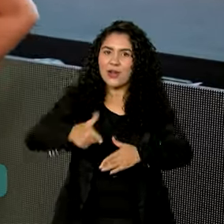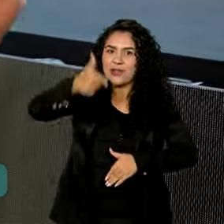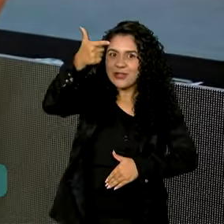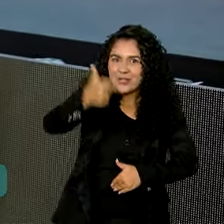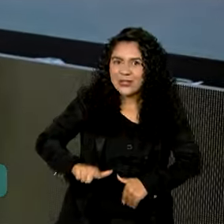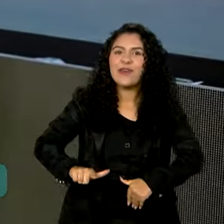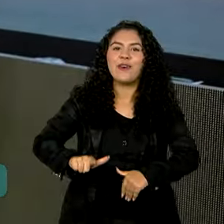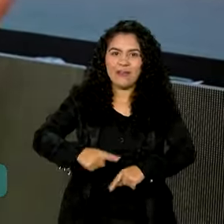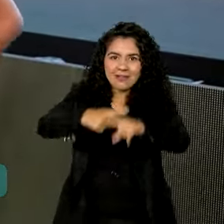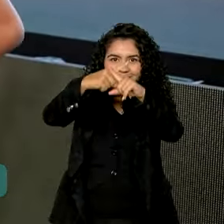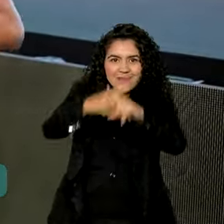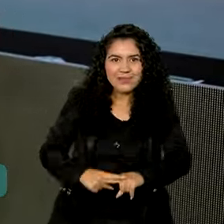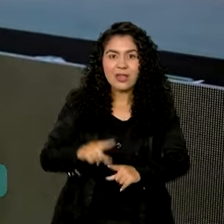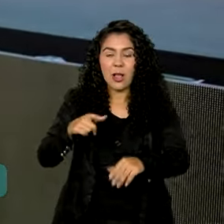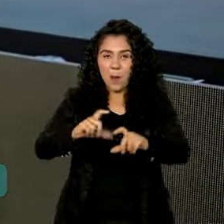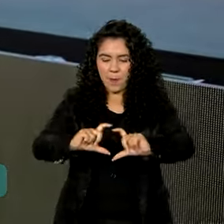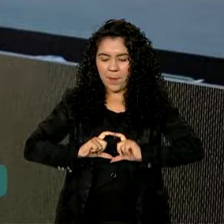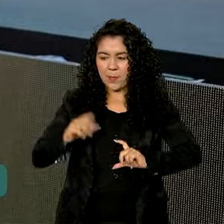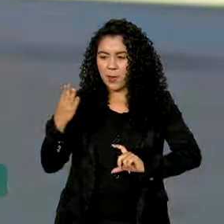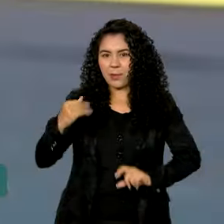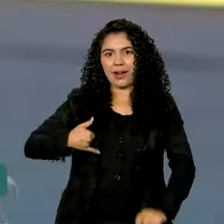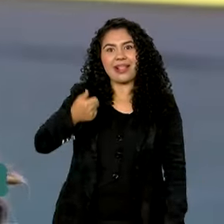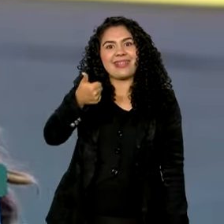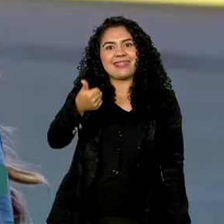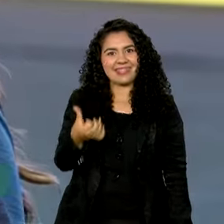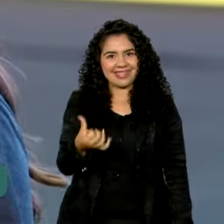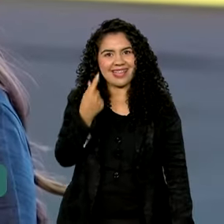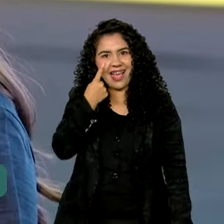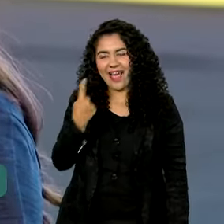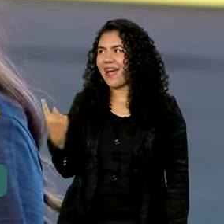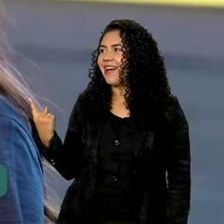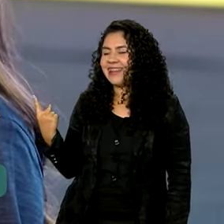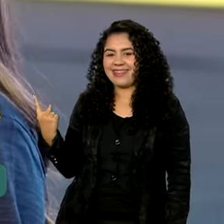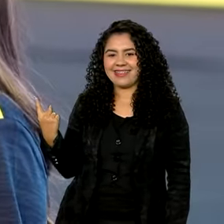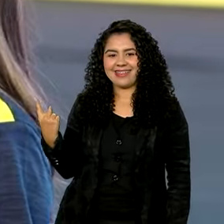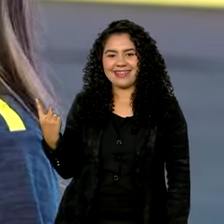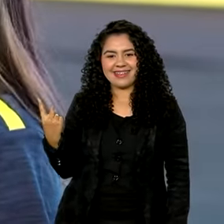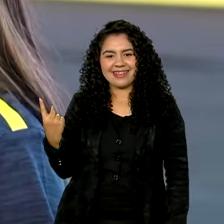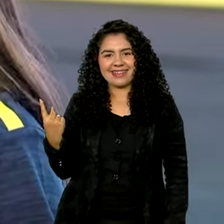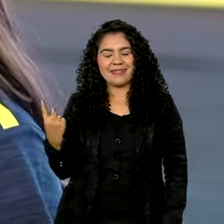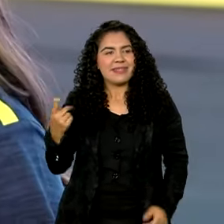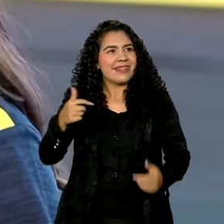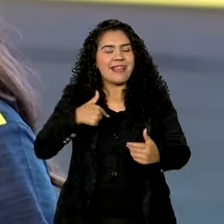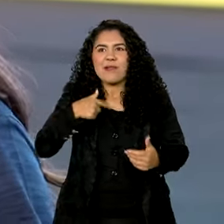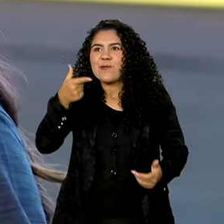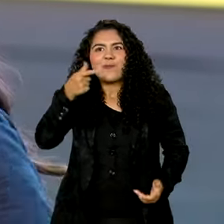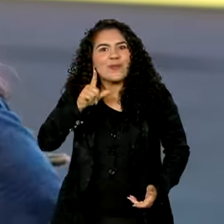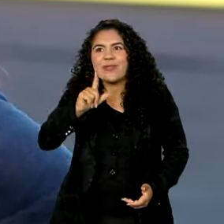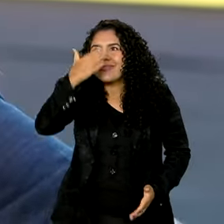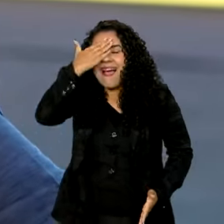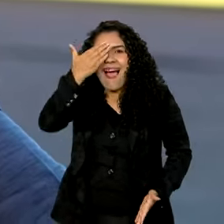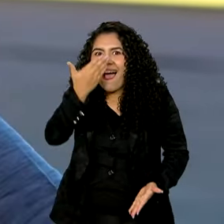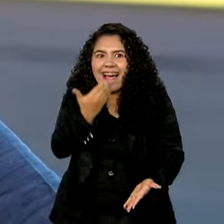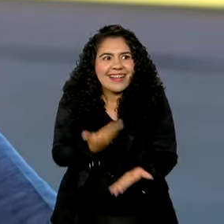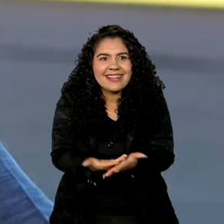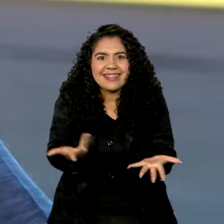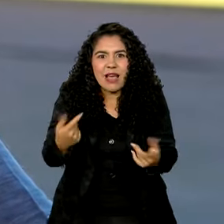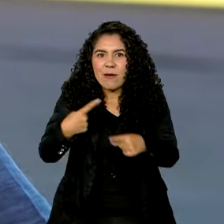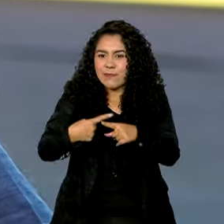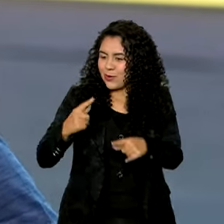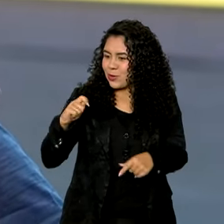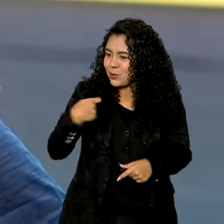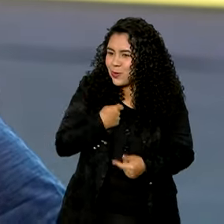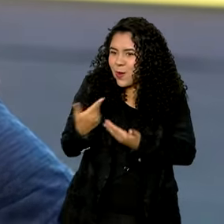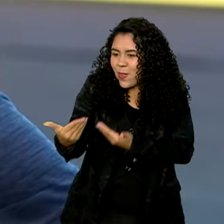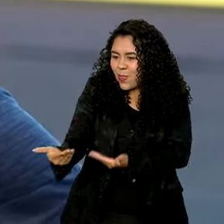com bronze aos 16 anos. Ah, para mim, na verdade, não cai a ficha assim de tão nova